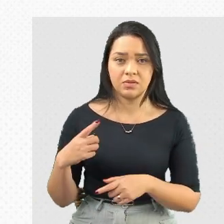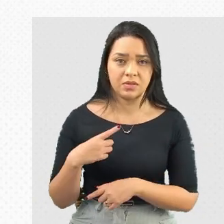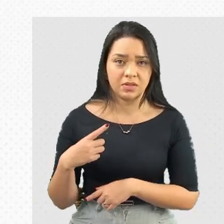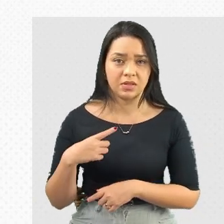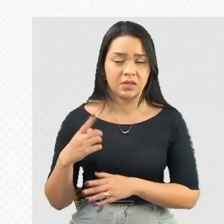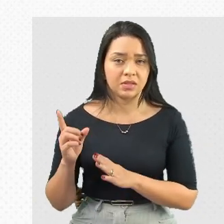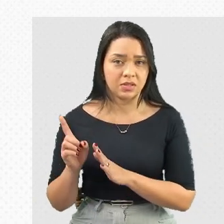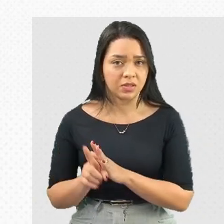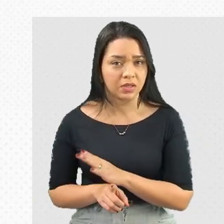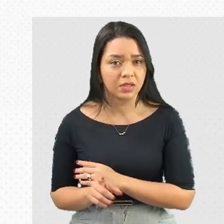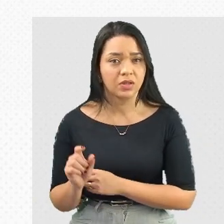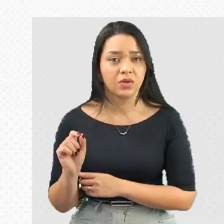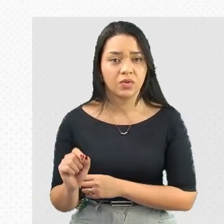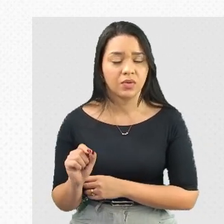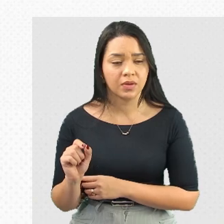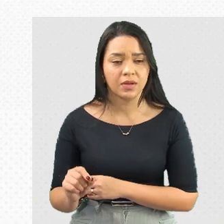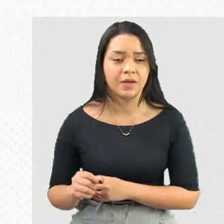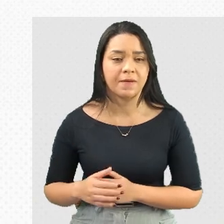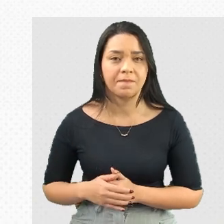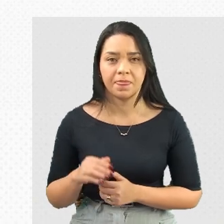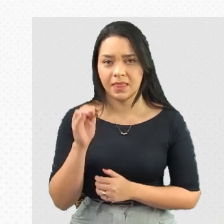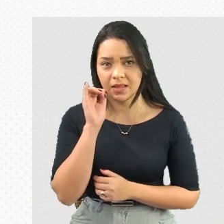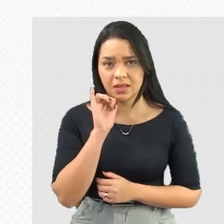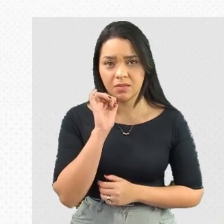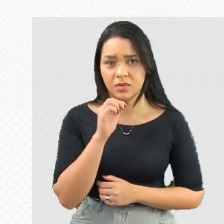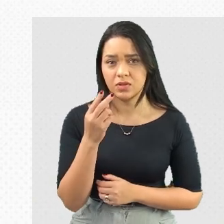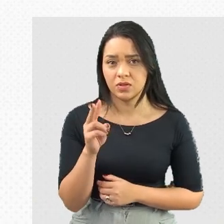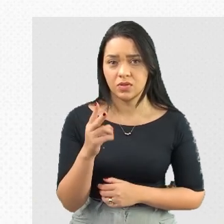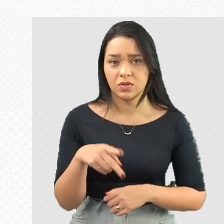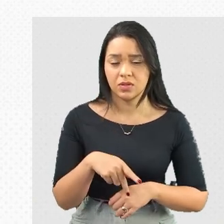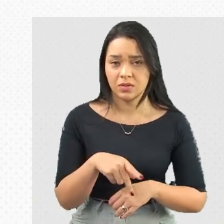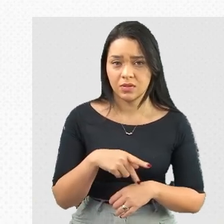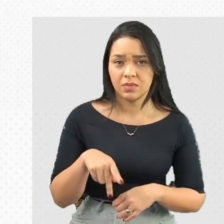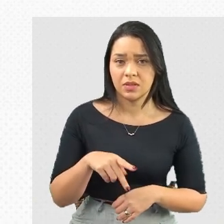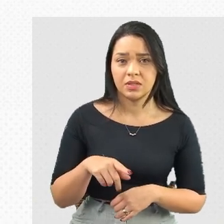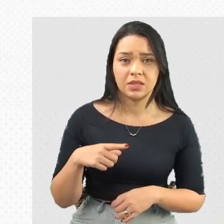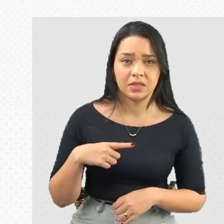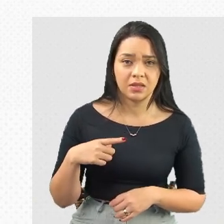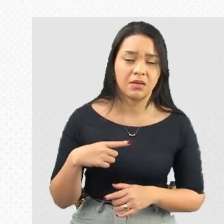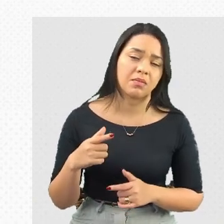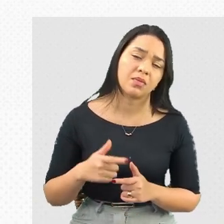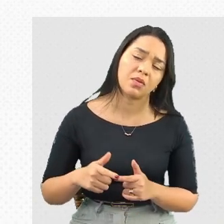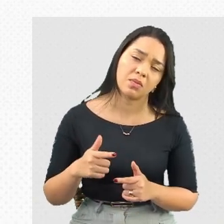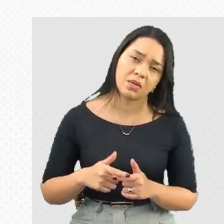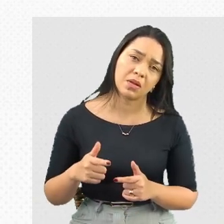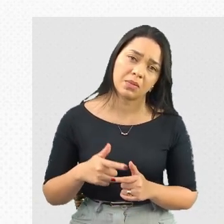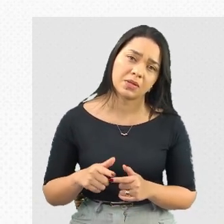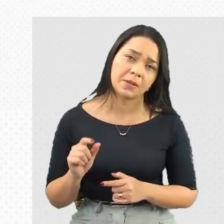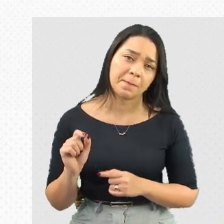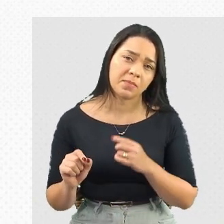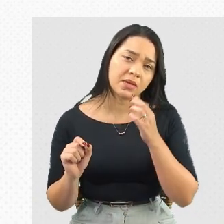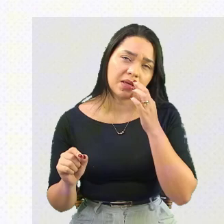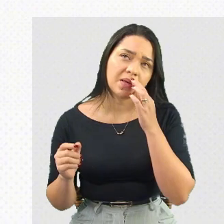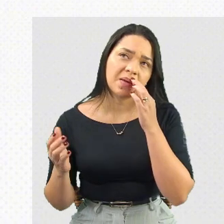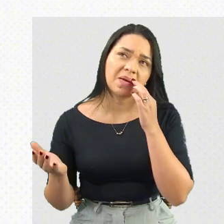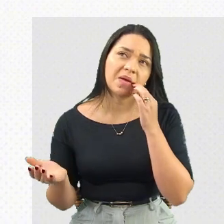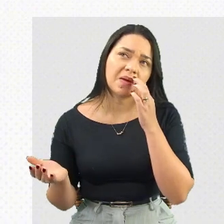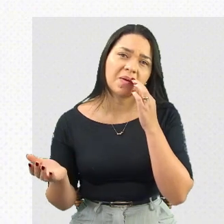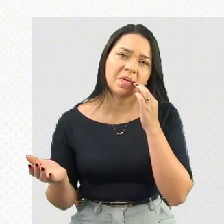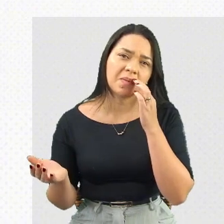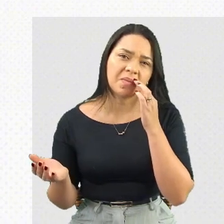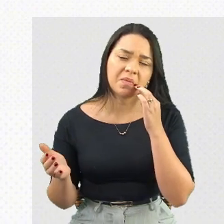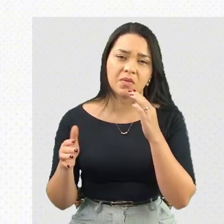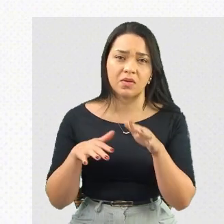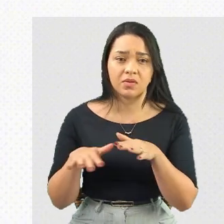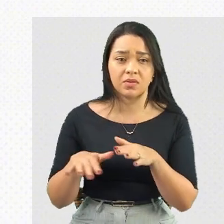extrema-direita, exemplo de dois países, né, que têm tido problemas, que têm, na verdade, feito movimentações